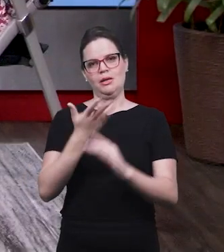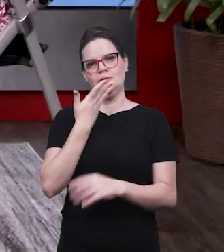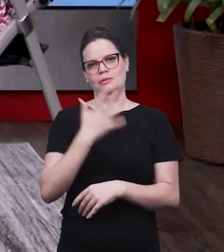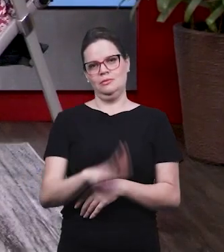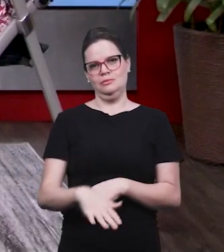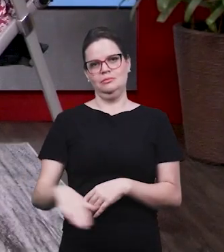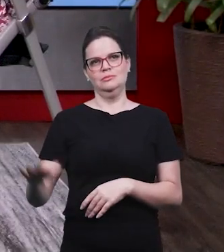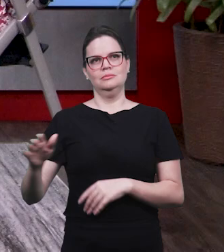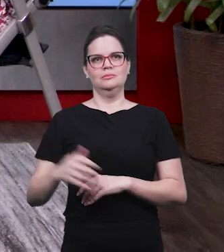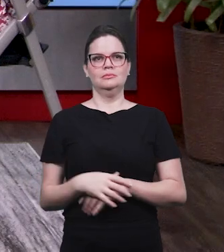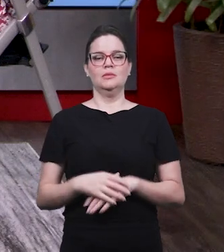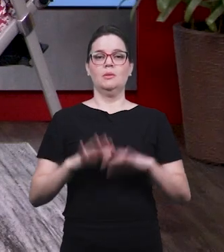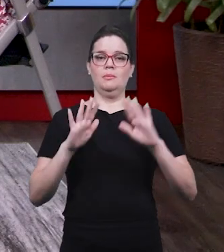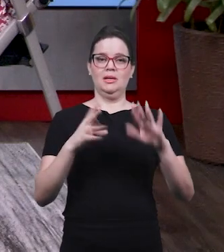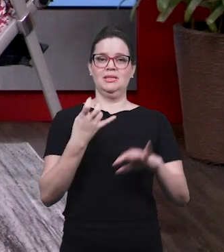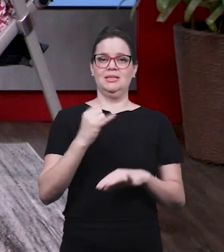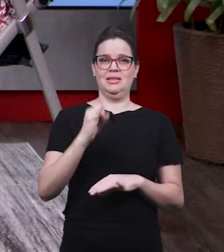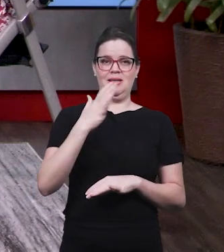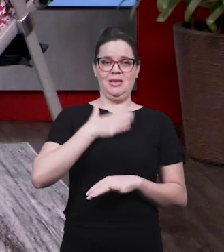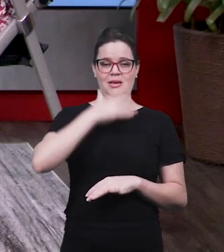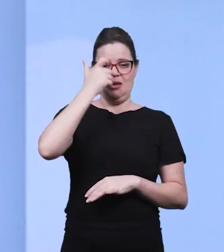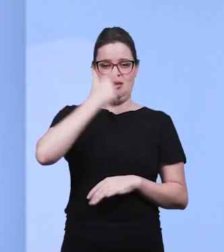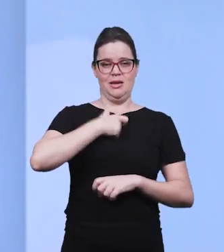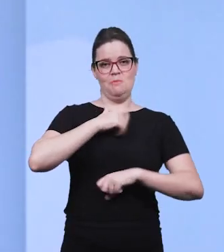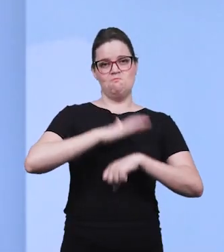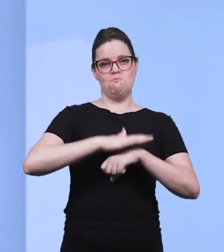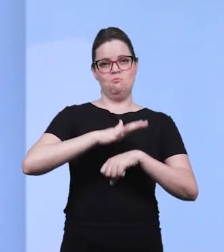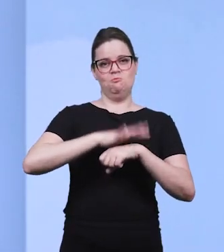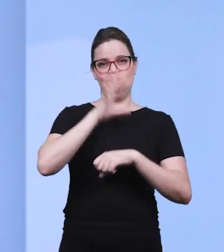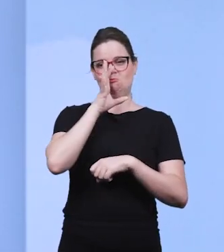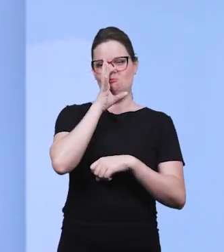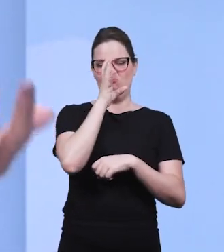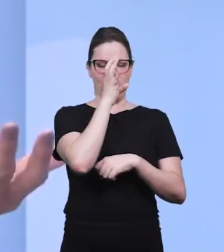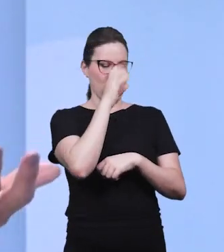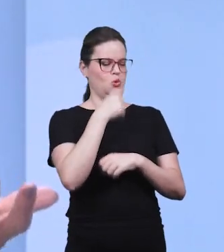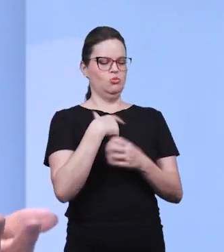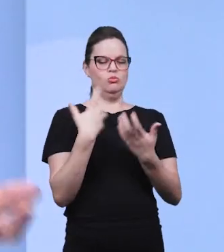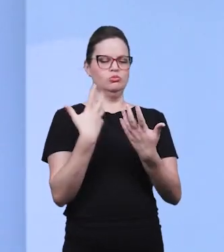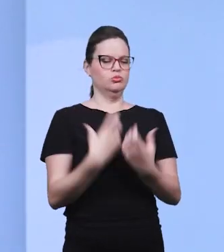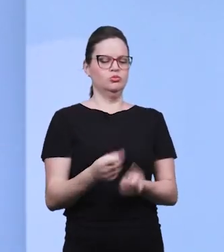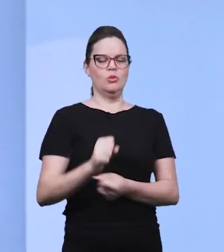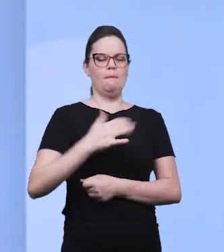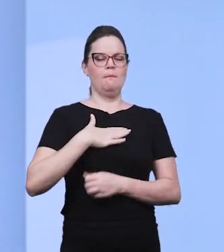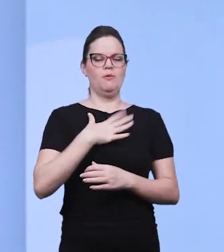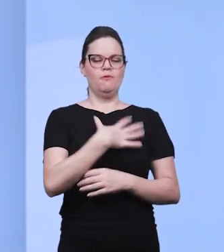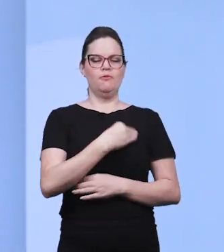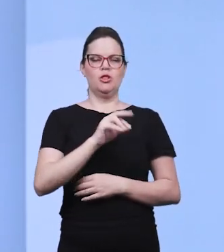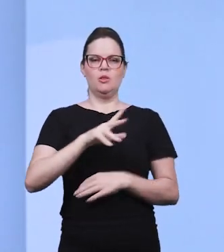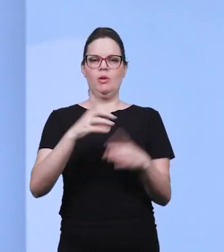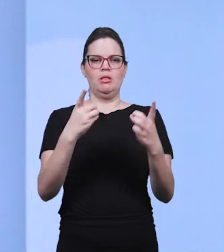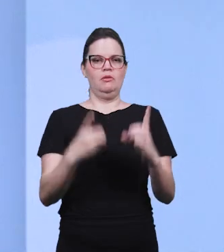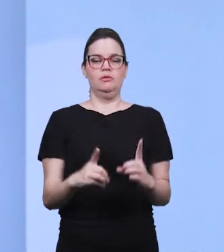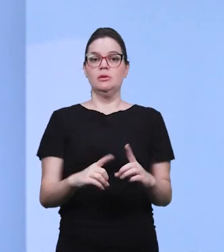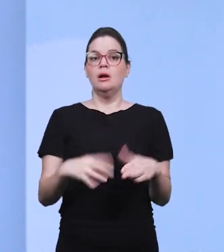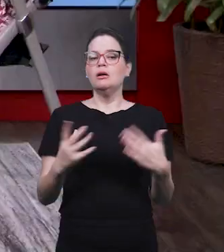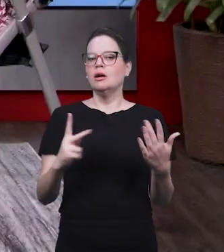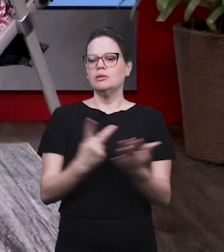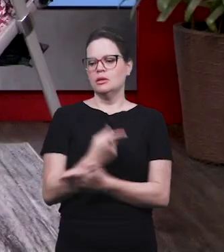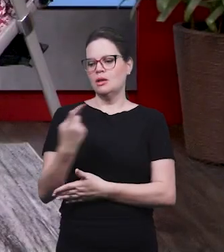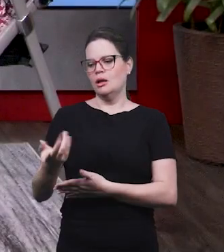se com a minha resistência eu não aceito e não busco essa ajuda, eu tiro a oportunidade do meu filho.